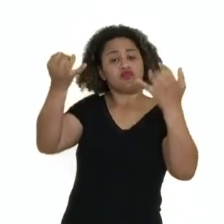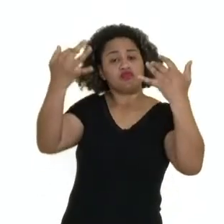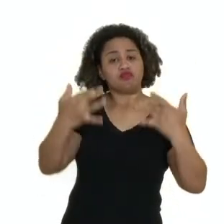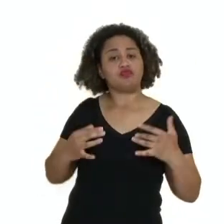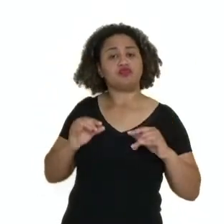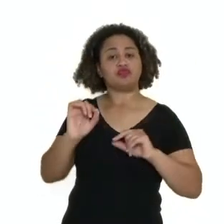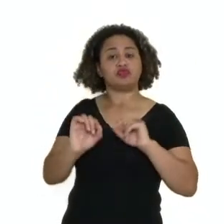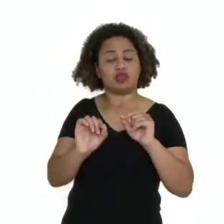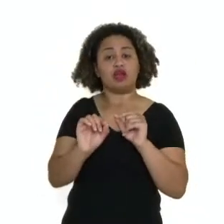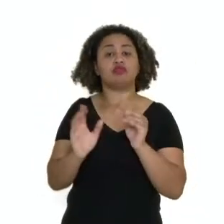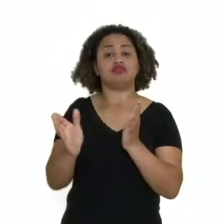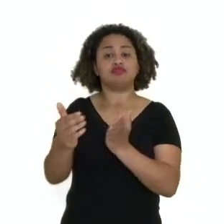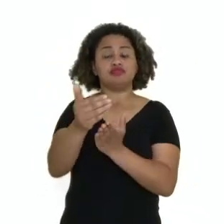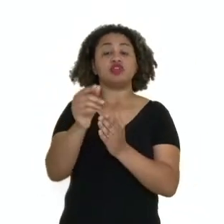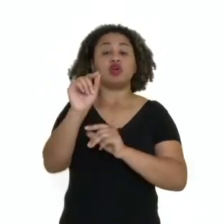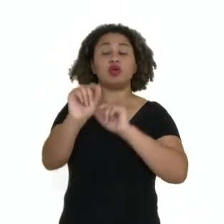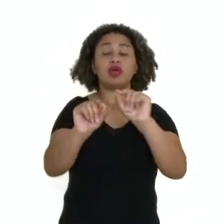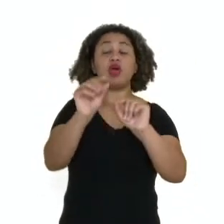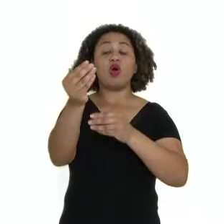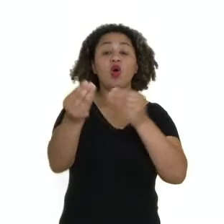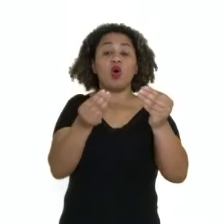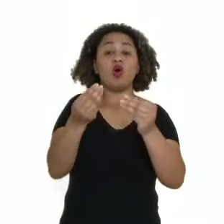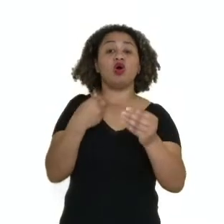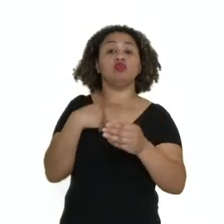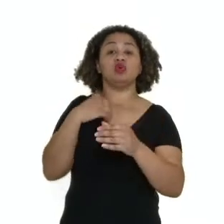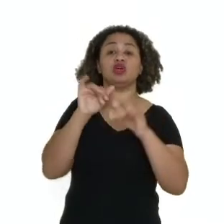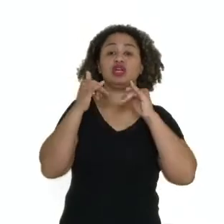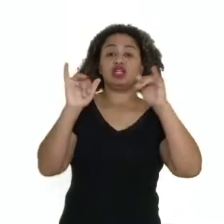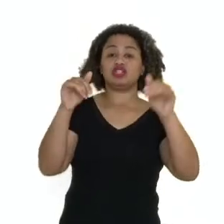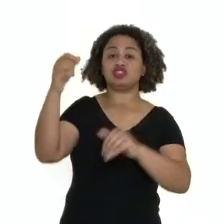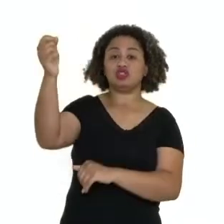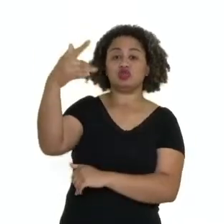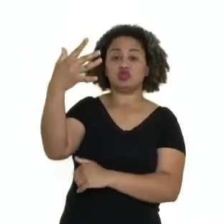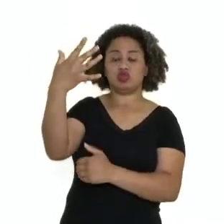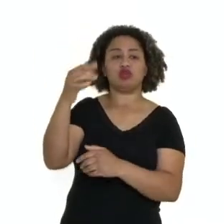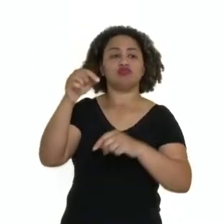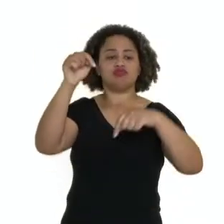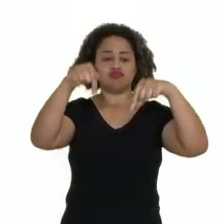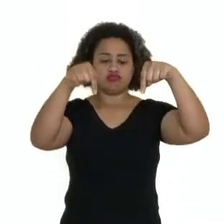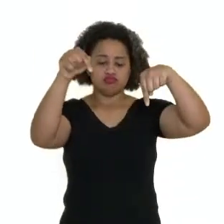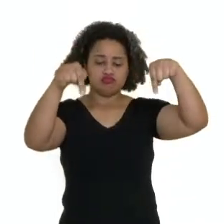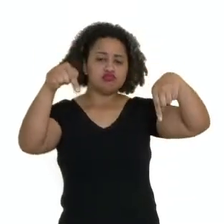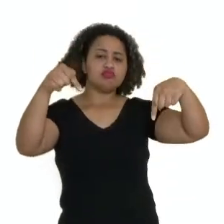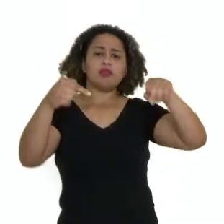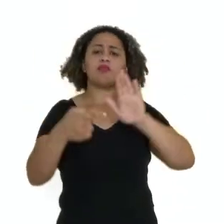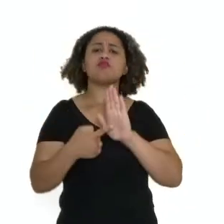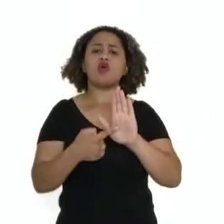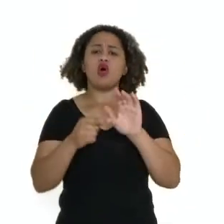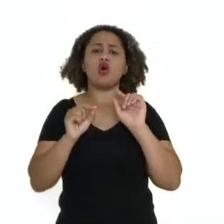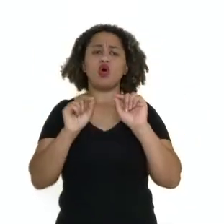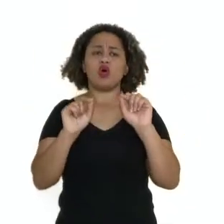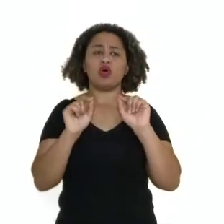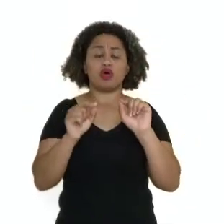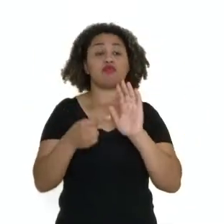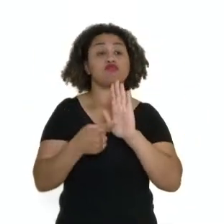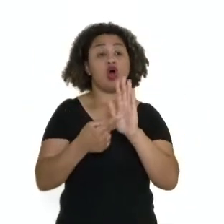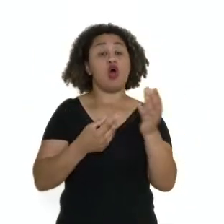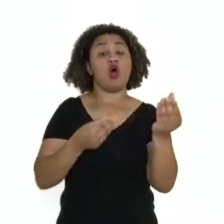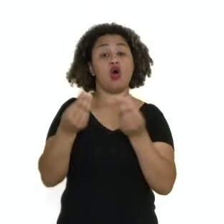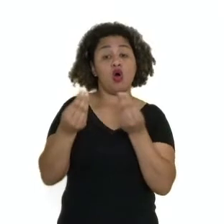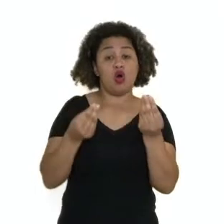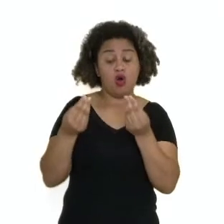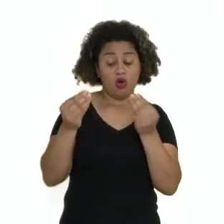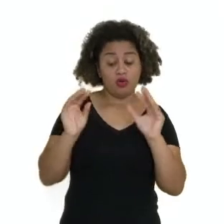a coleta da energia do Sol. E o que as setas vermelhas no alto indicam? Além de indicar como que